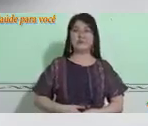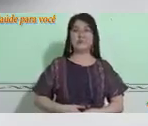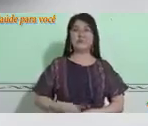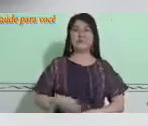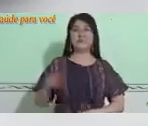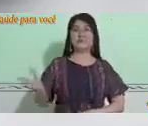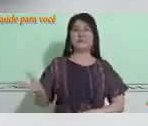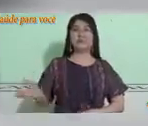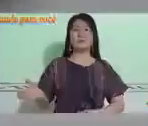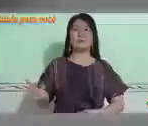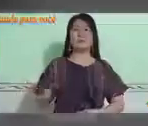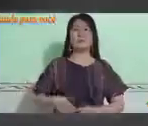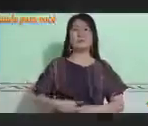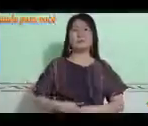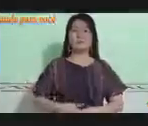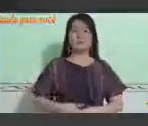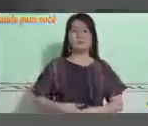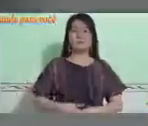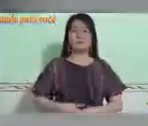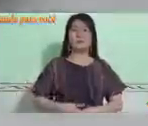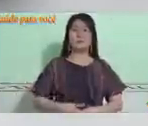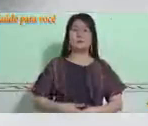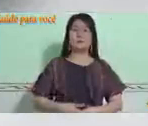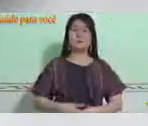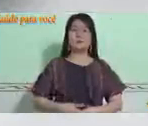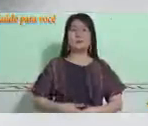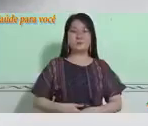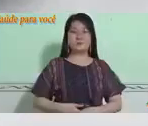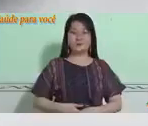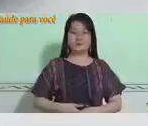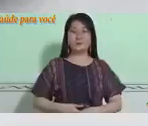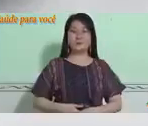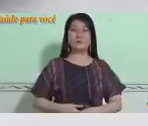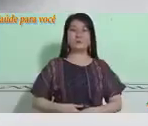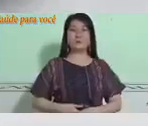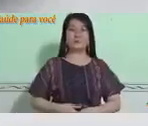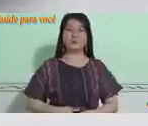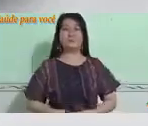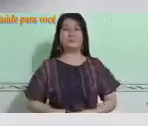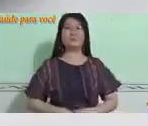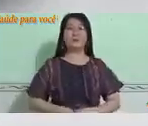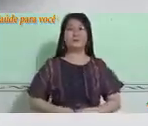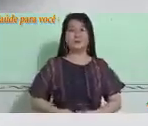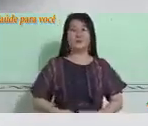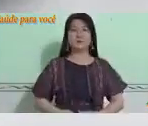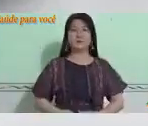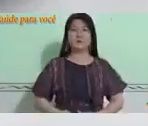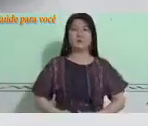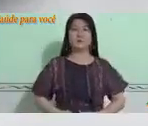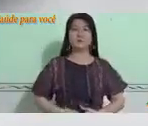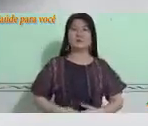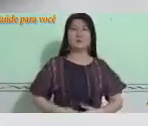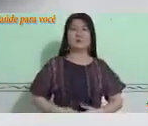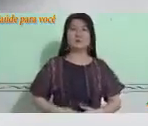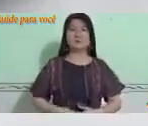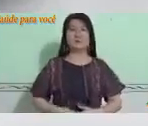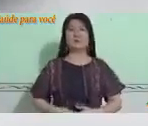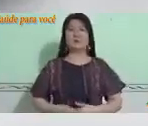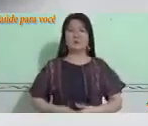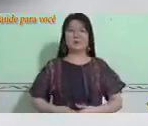No entanto, não é possível estudar ou trabalhar na primeira semana a seguir a cirurgia. O médico pode